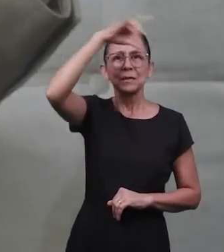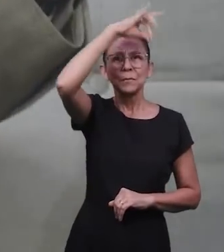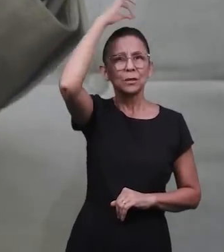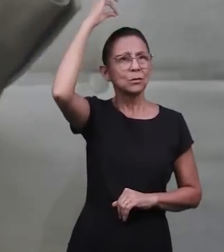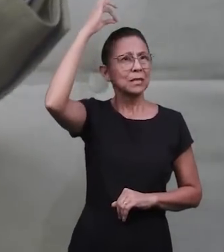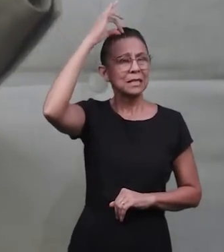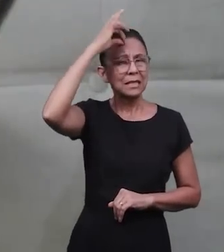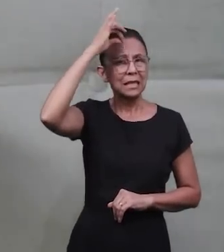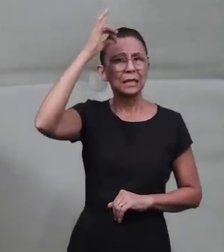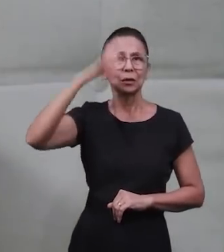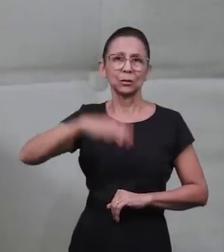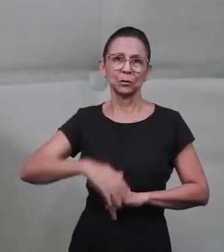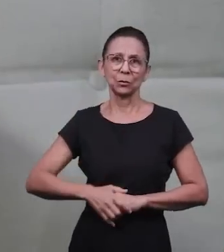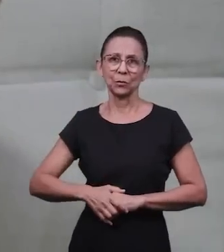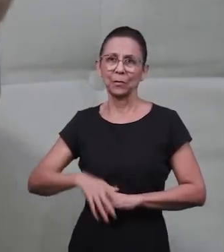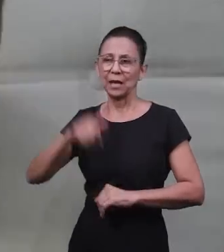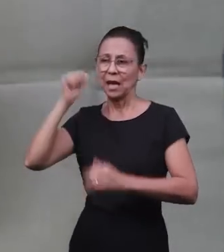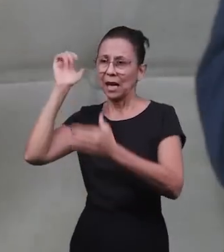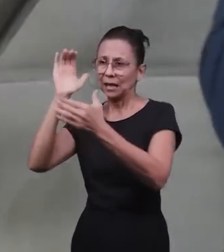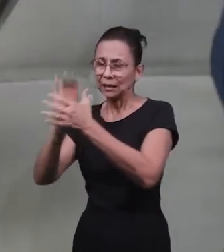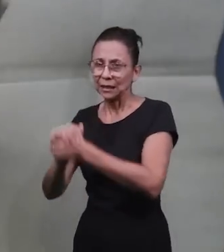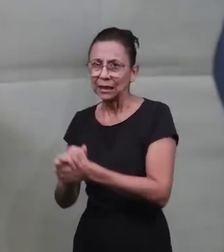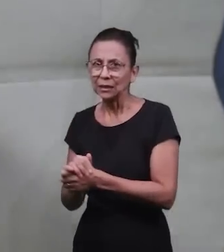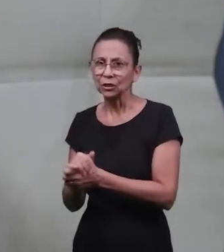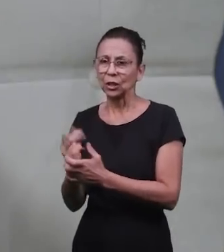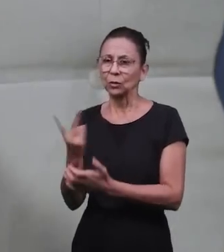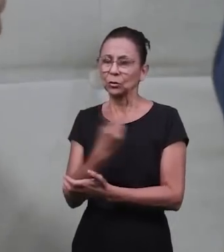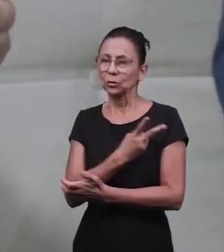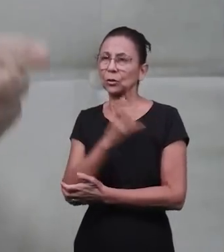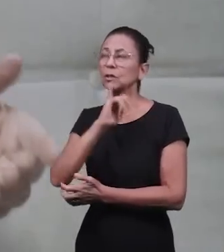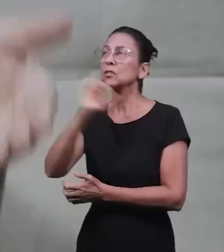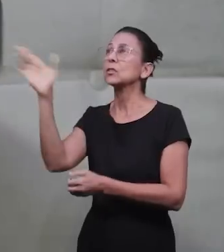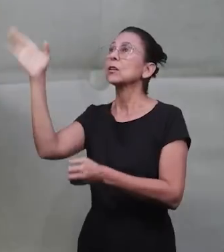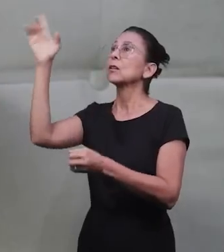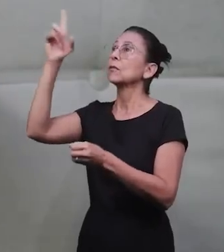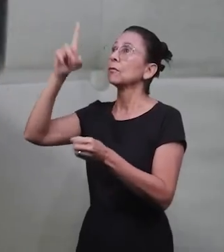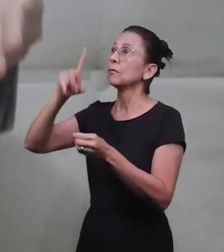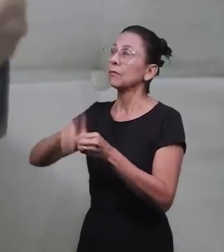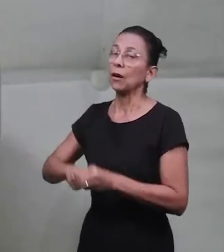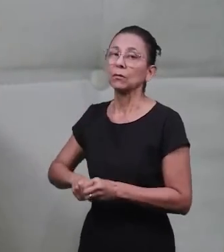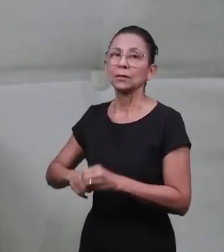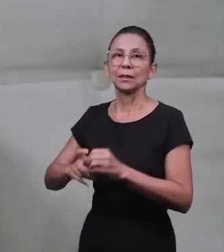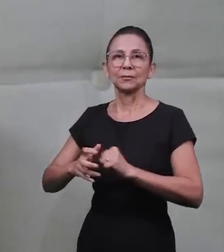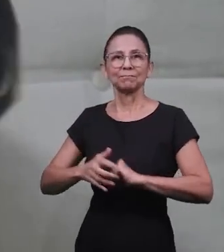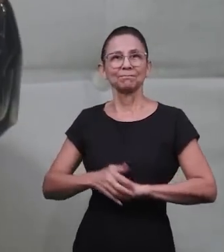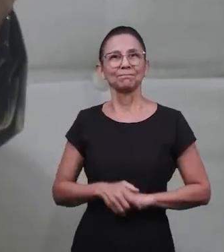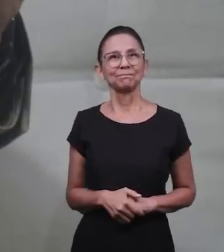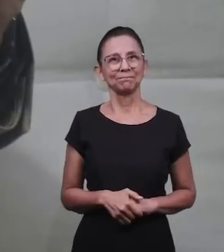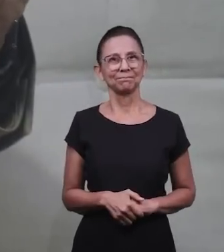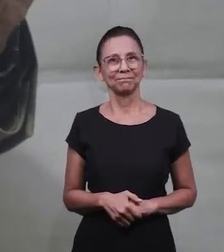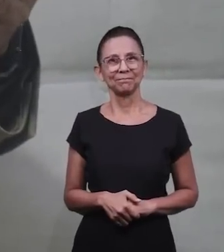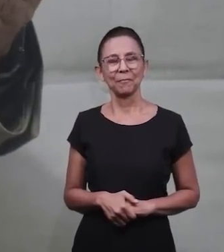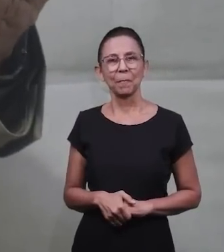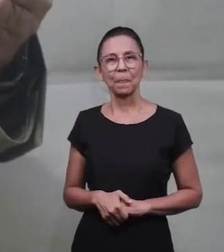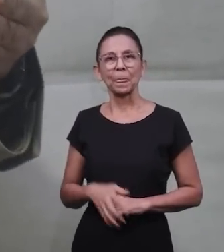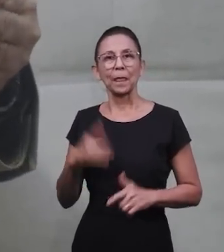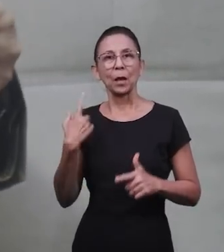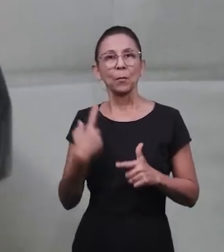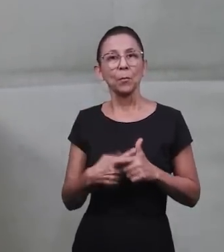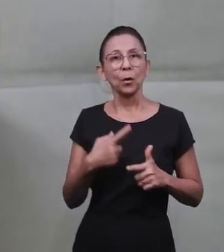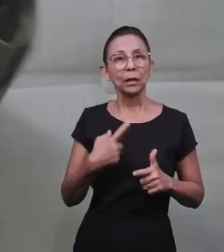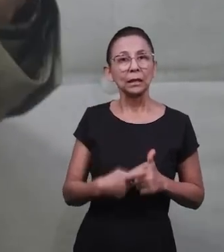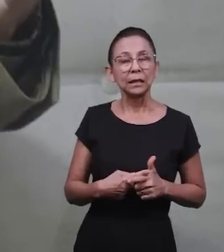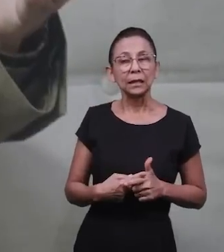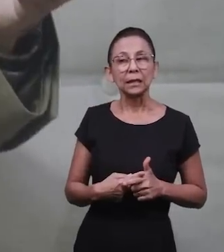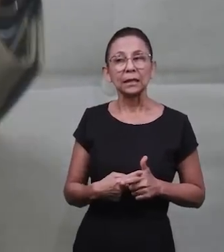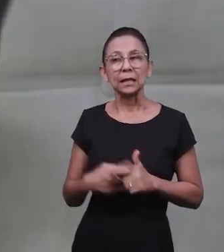e a esposa dizem vem. Não é a esposa e o Espírito, porque a igreja, ela ecoa